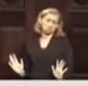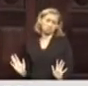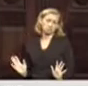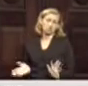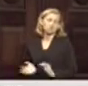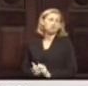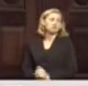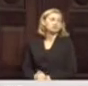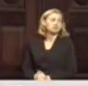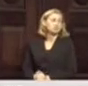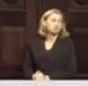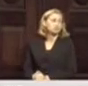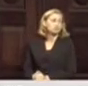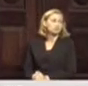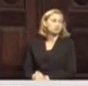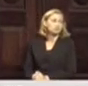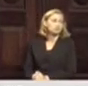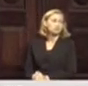dela.